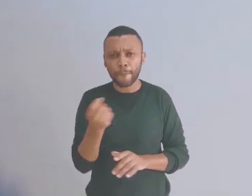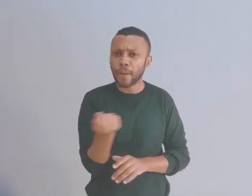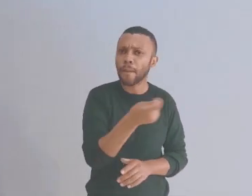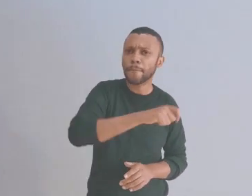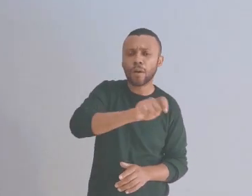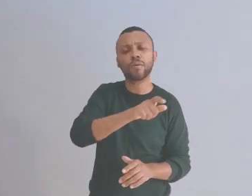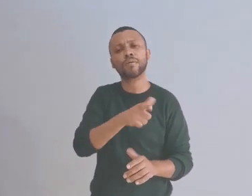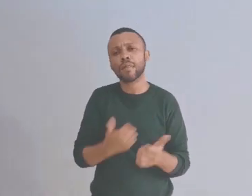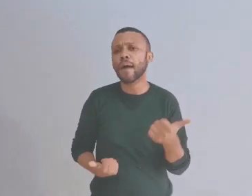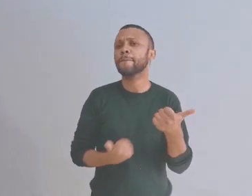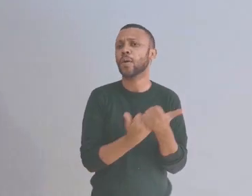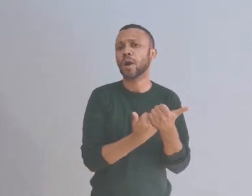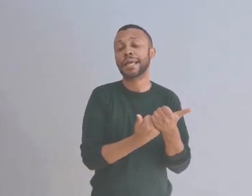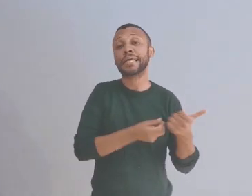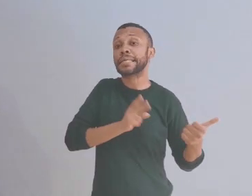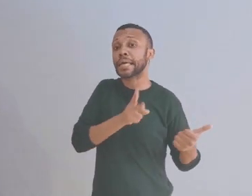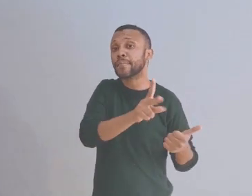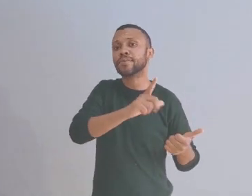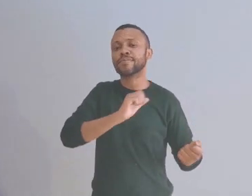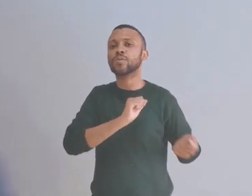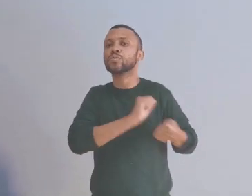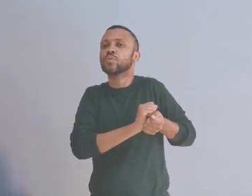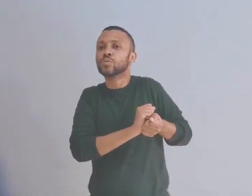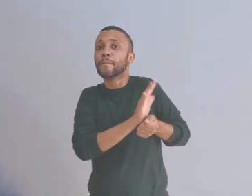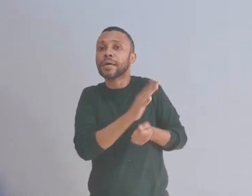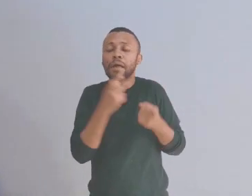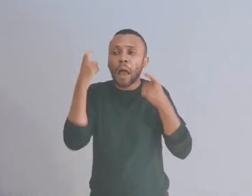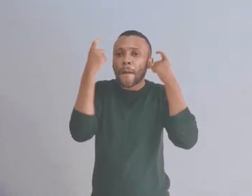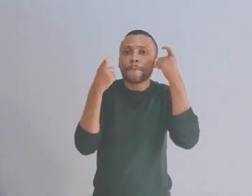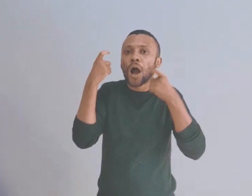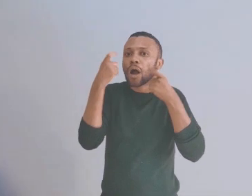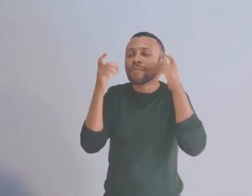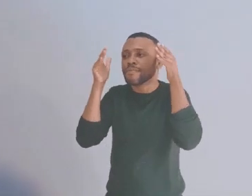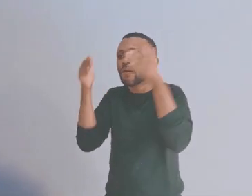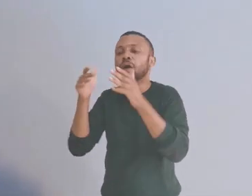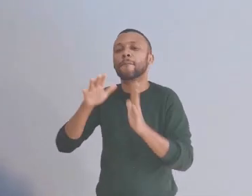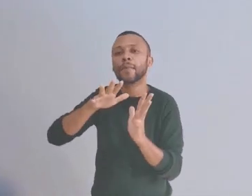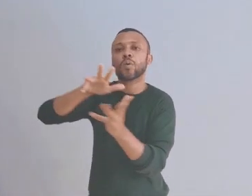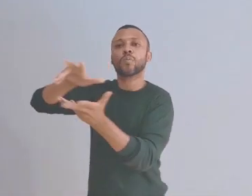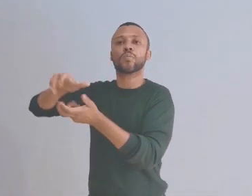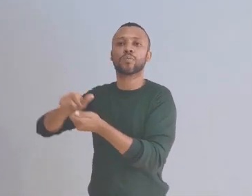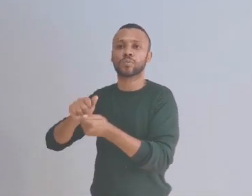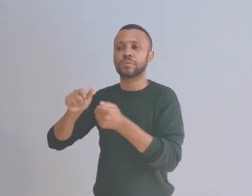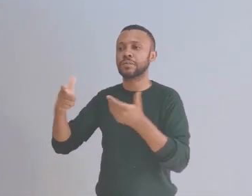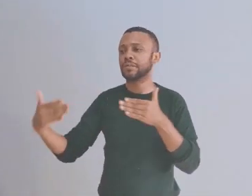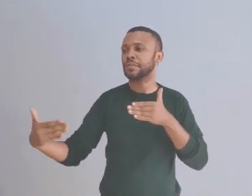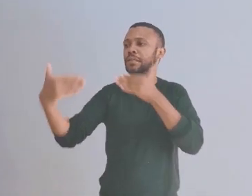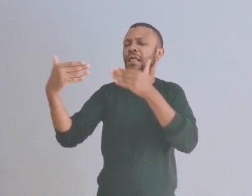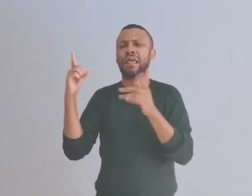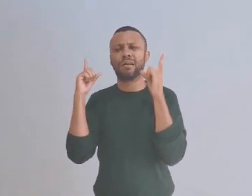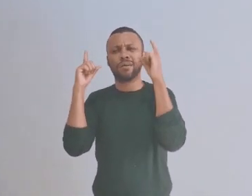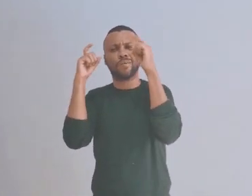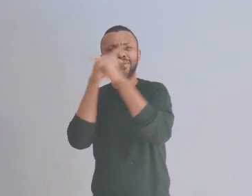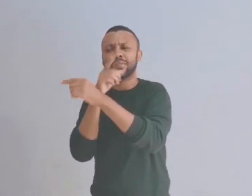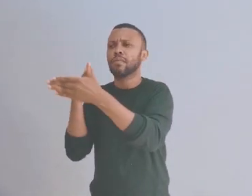sempre estiveram do meu lado, mas sempre tiveram assim, a preocupação de eu estar para o mundo. E eu tinha que encarar as dificuldades. Como a